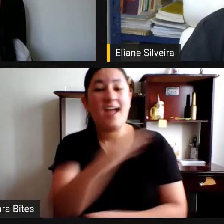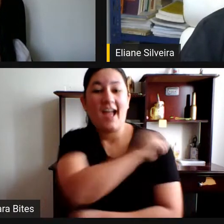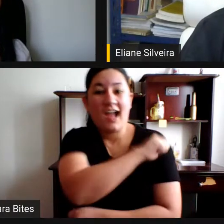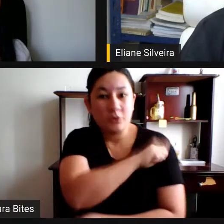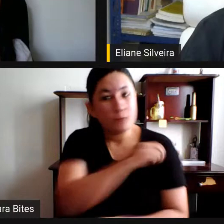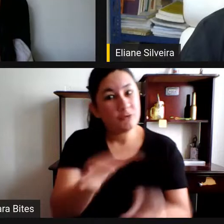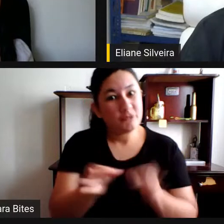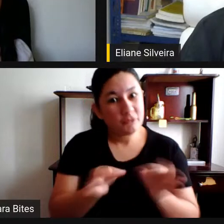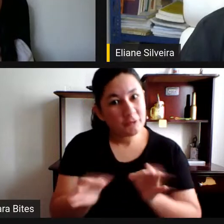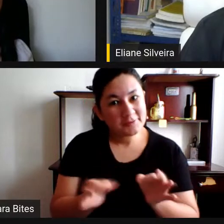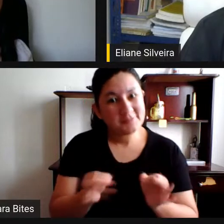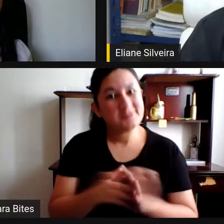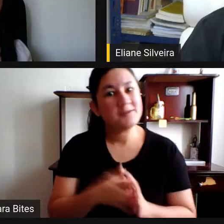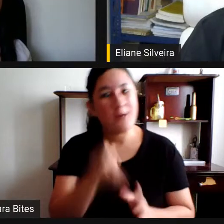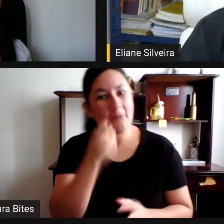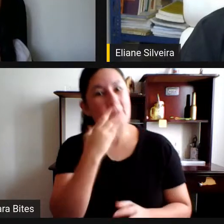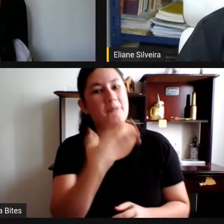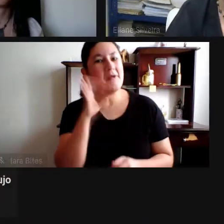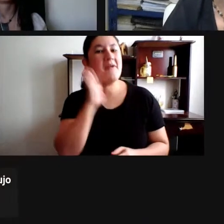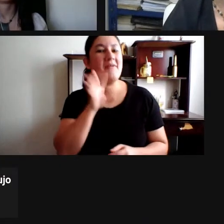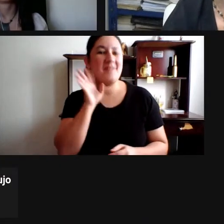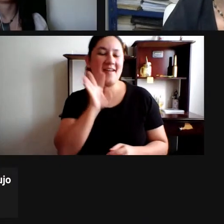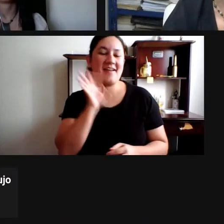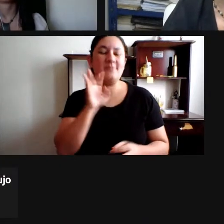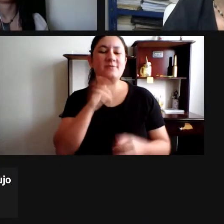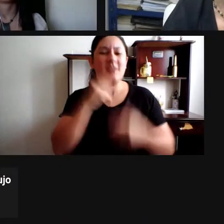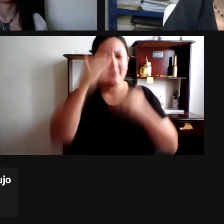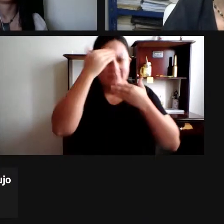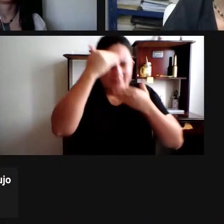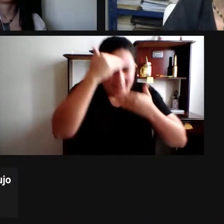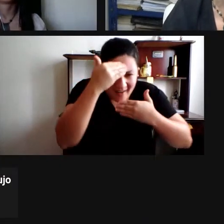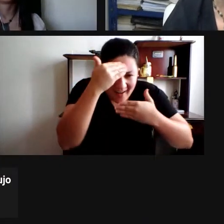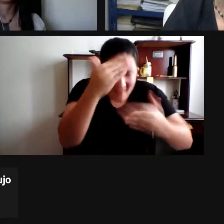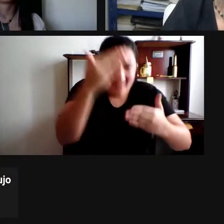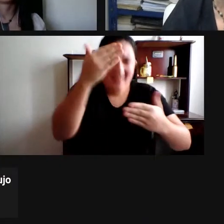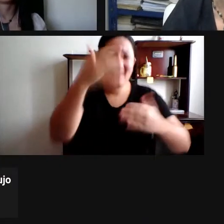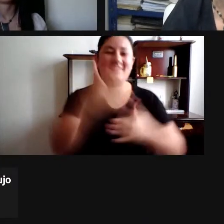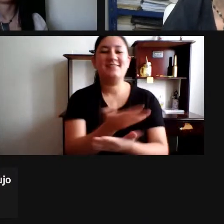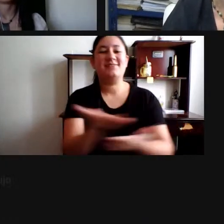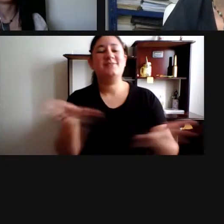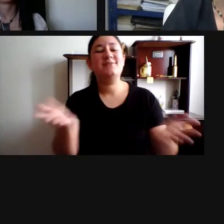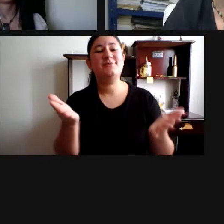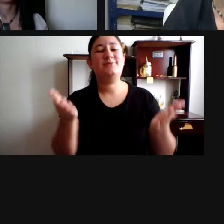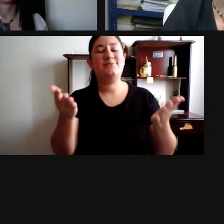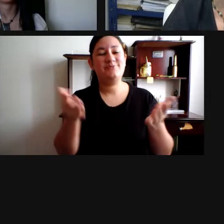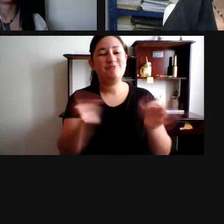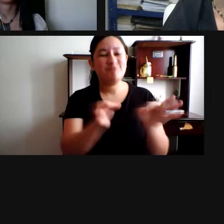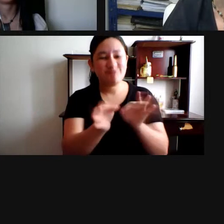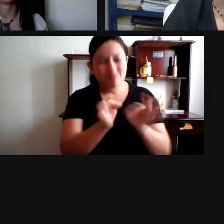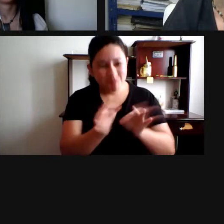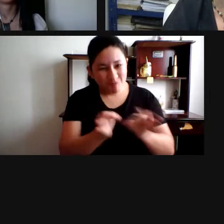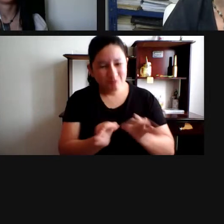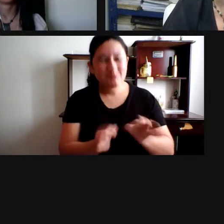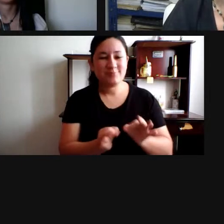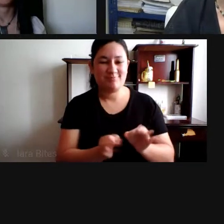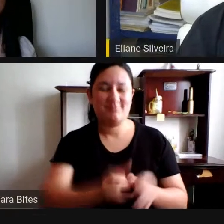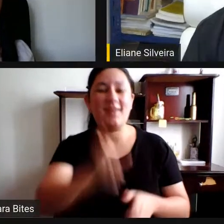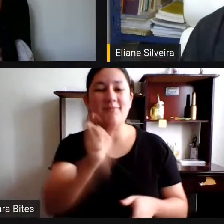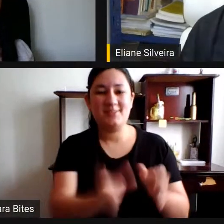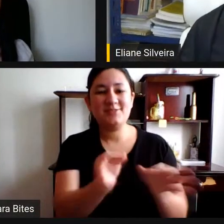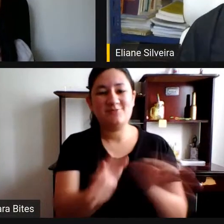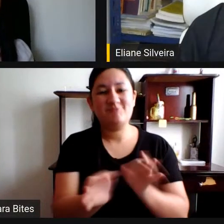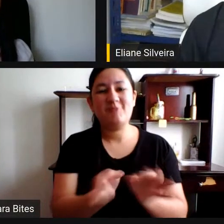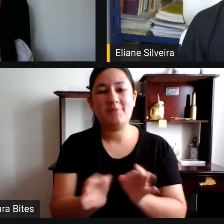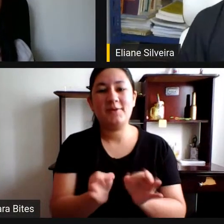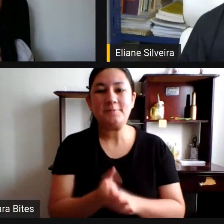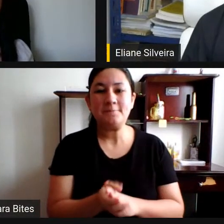formato de evento. Agradeço a todos vocês, organizadores do Evel, também, porque eu sei a dificuldade de organizar um evento, ainda